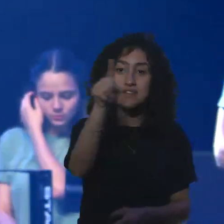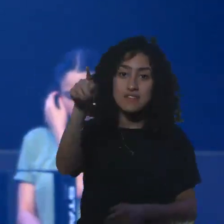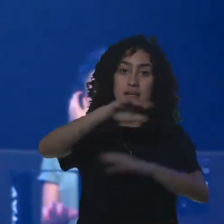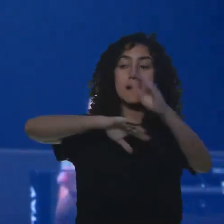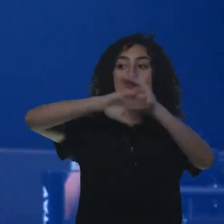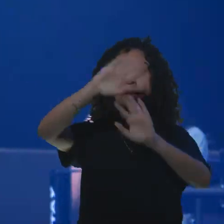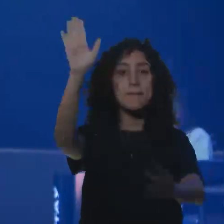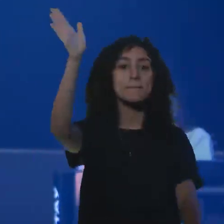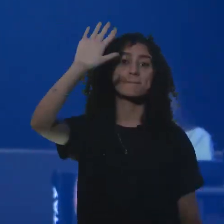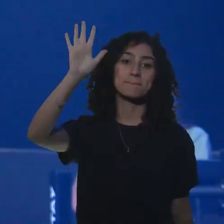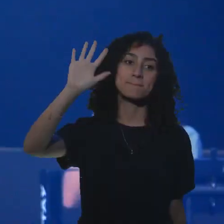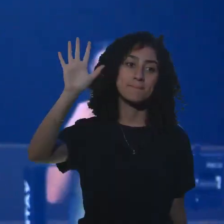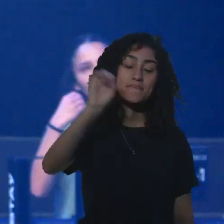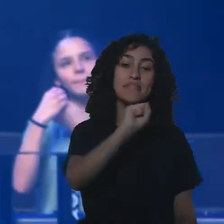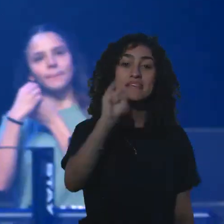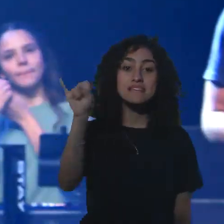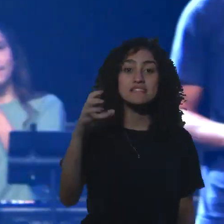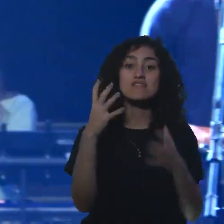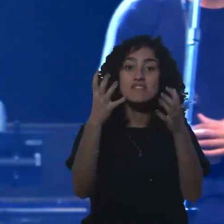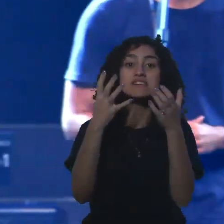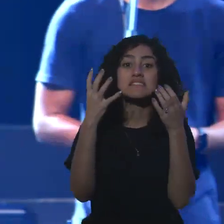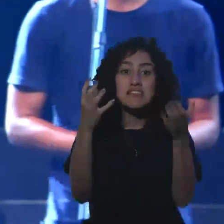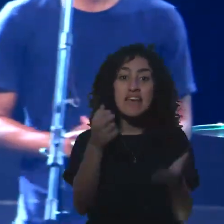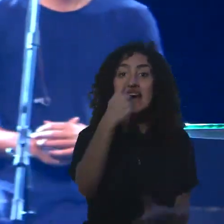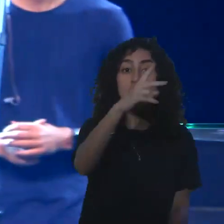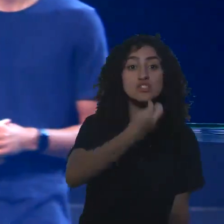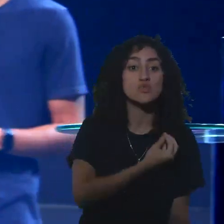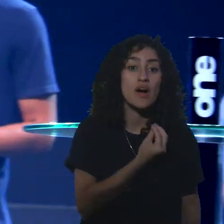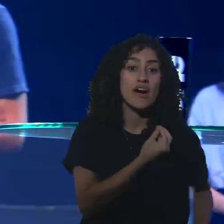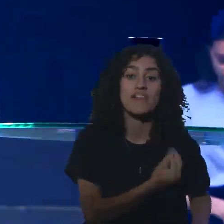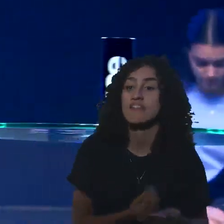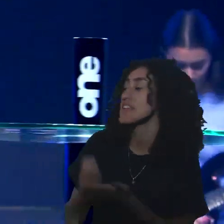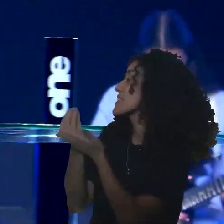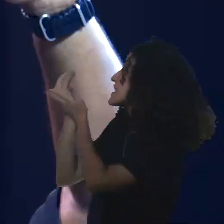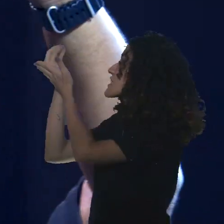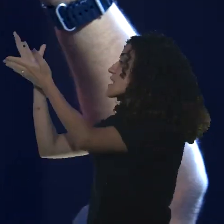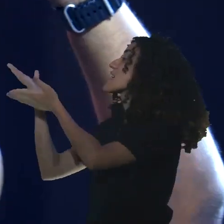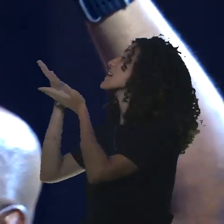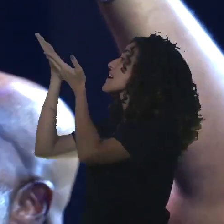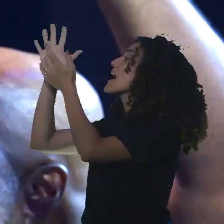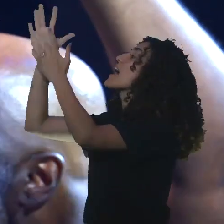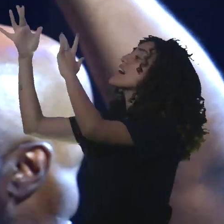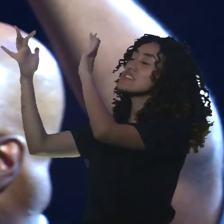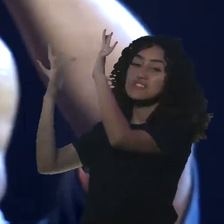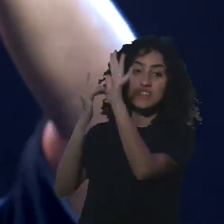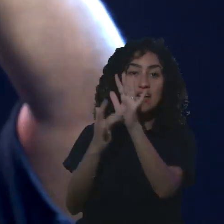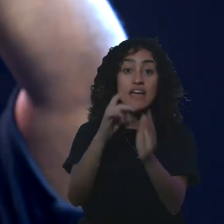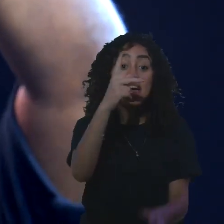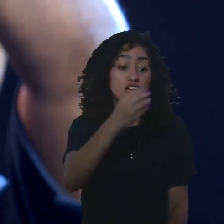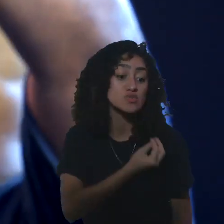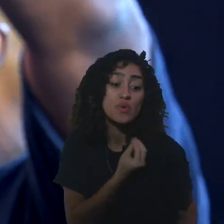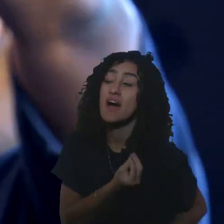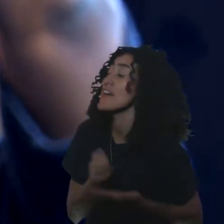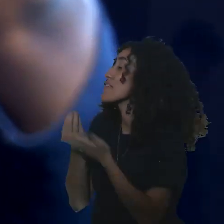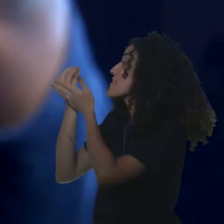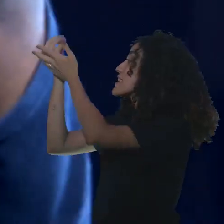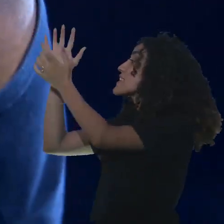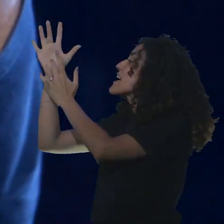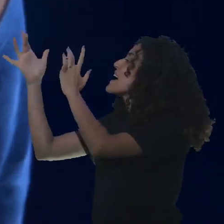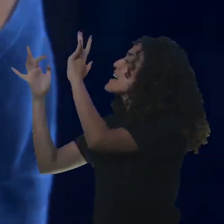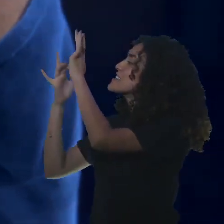você quer entregar a sua vida a esse Jesus, entregar a sua vida a esse Jesus